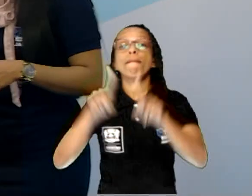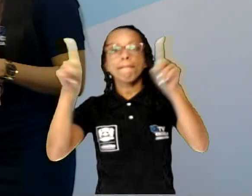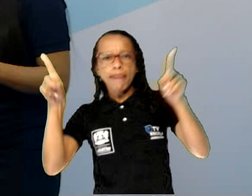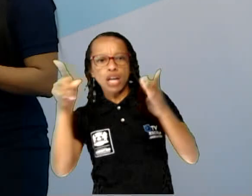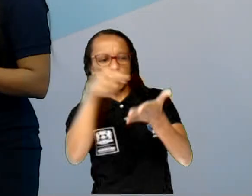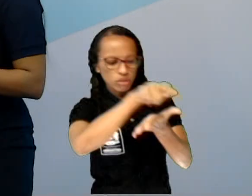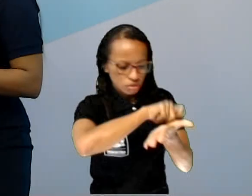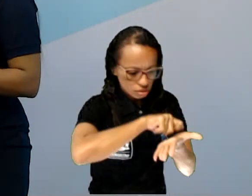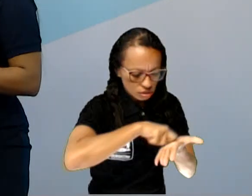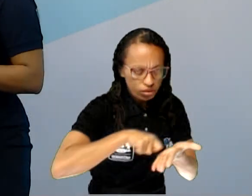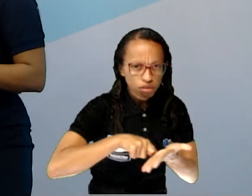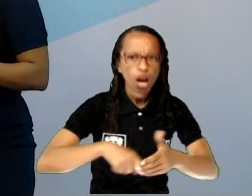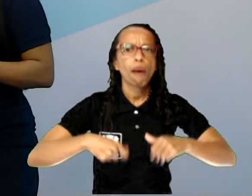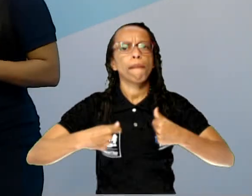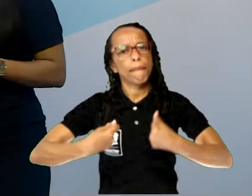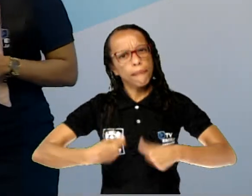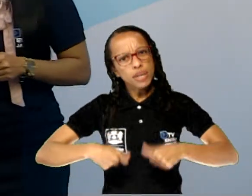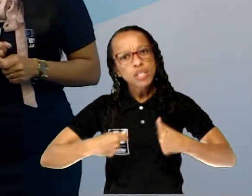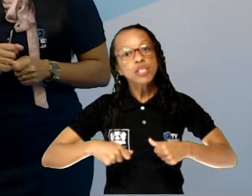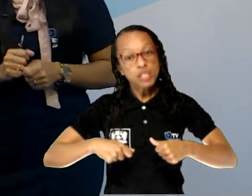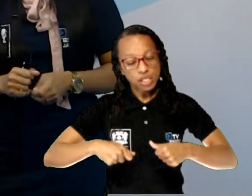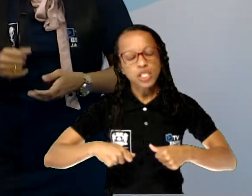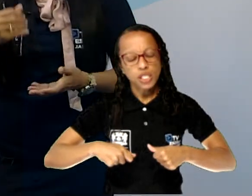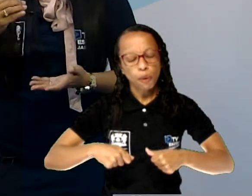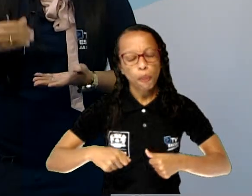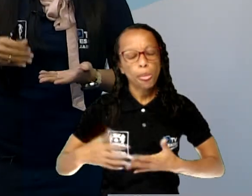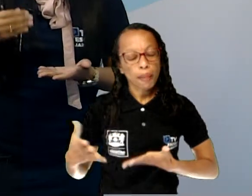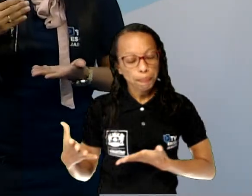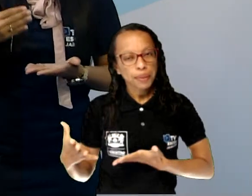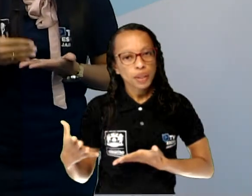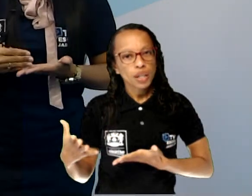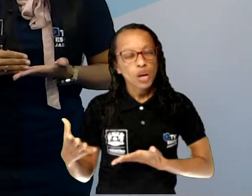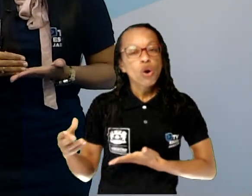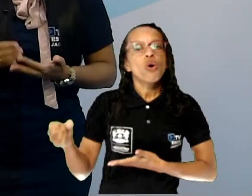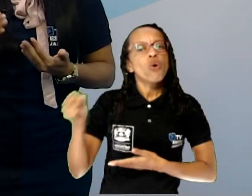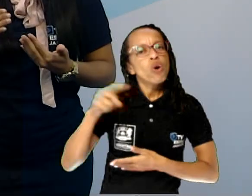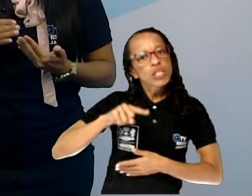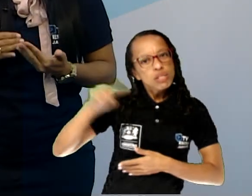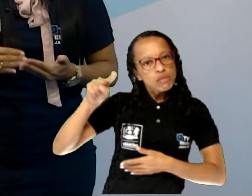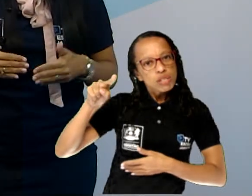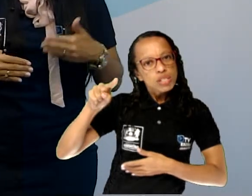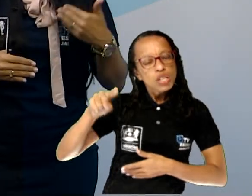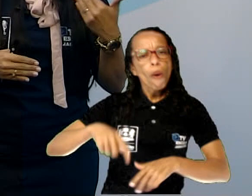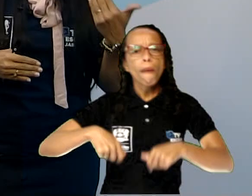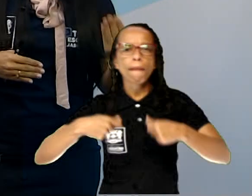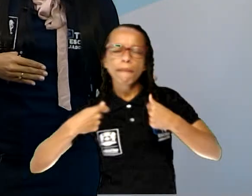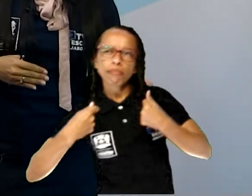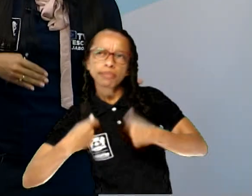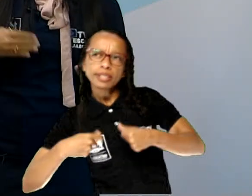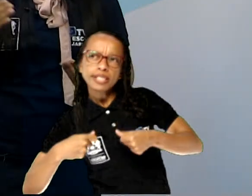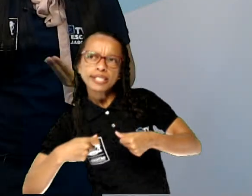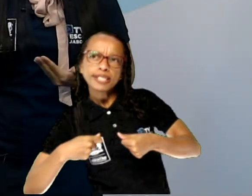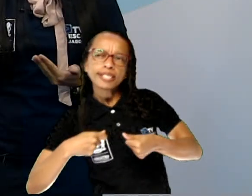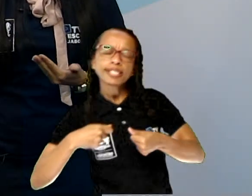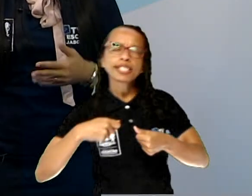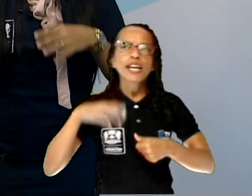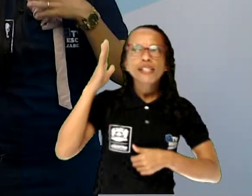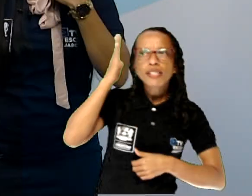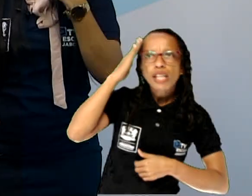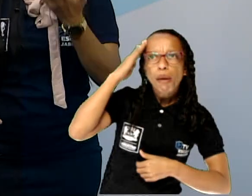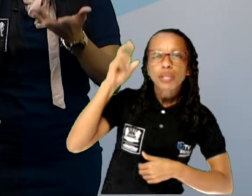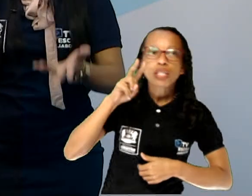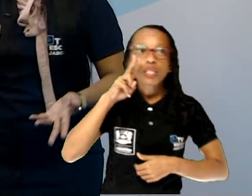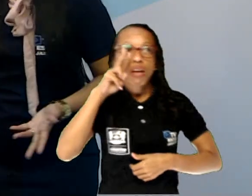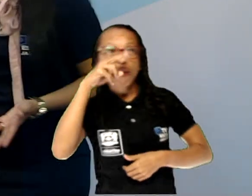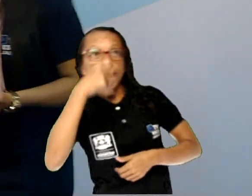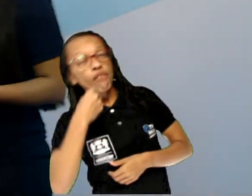caso dos sinais de acentuação, serve para marcar onde aquela sílaba vai ser forte ou não. Quando eu